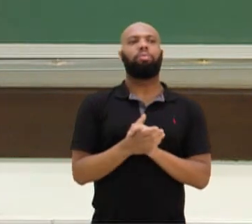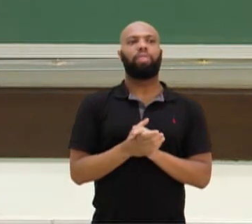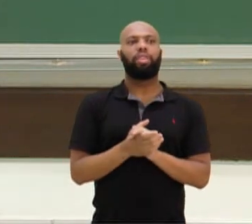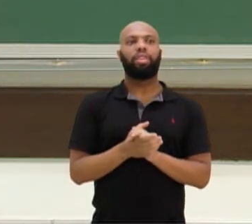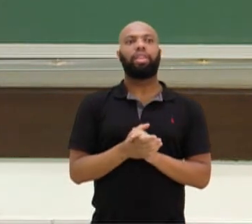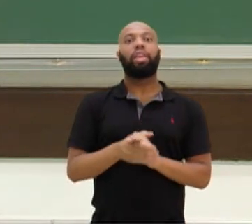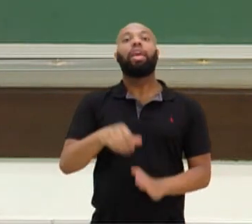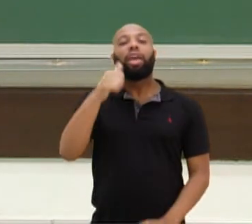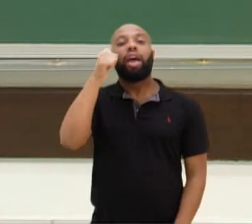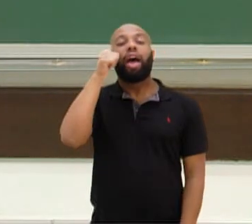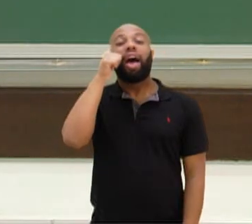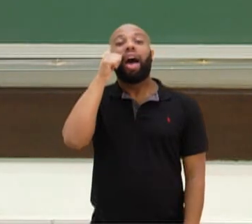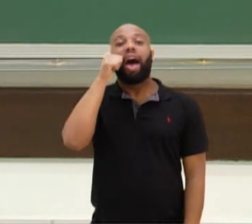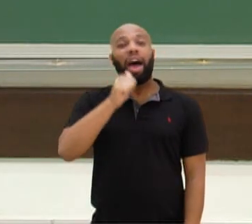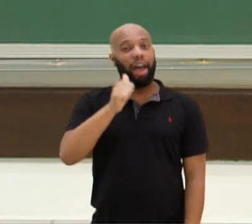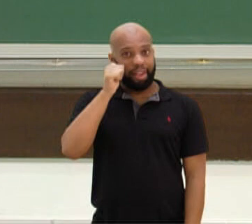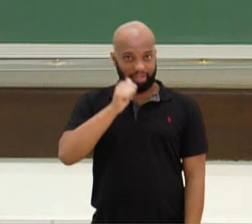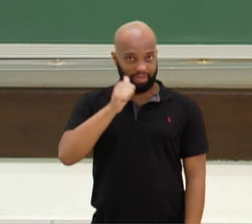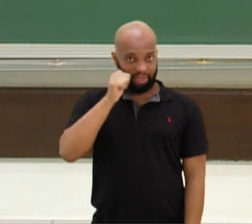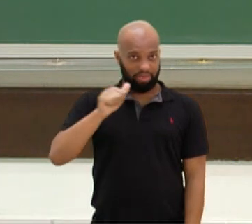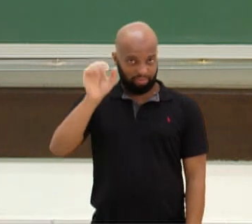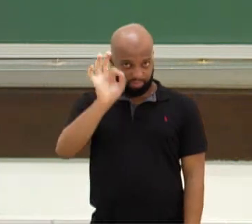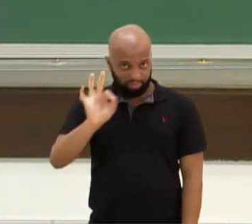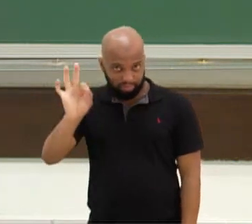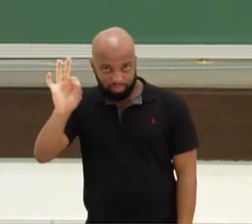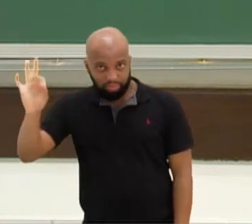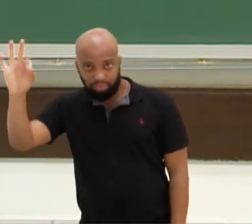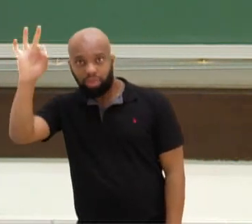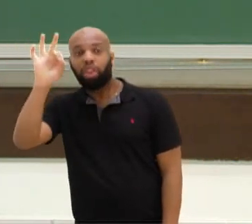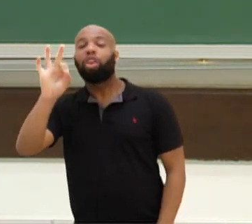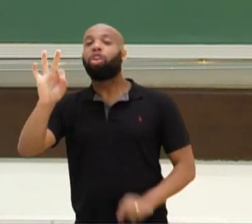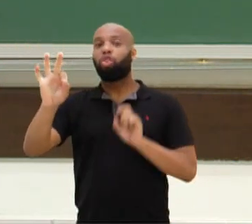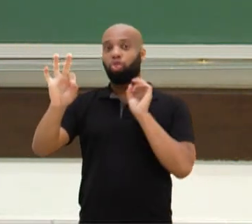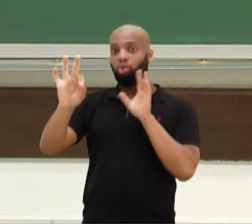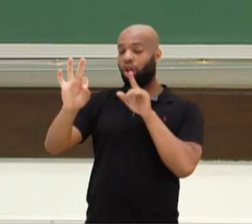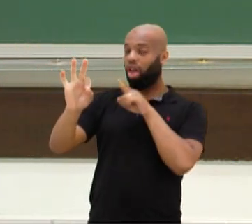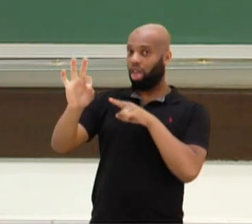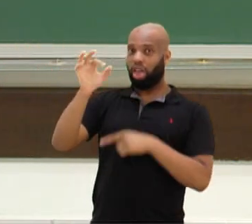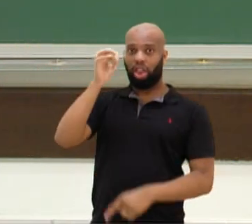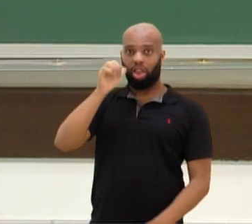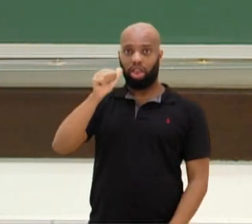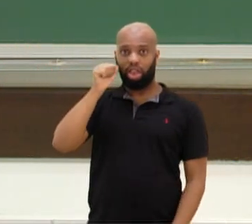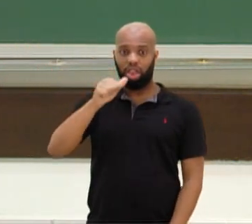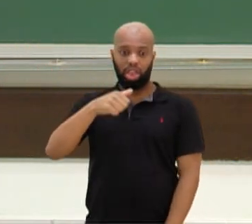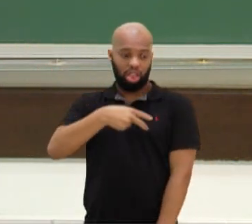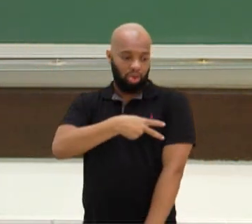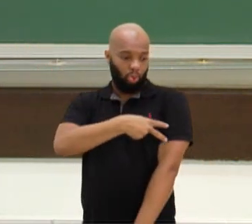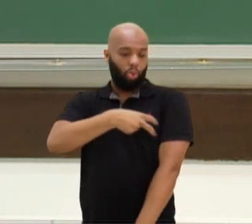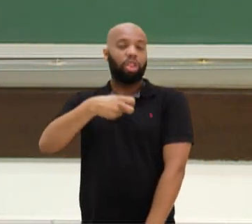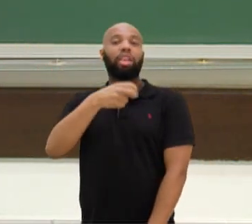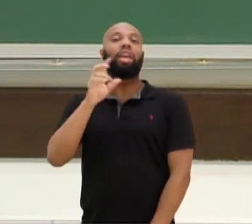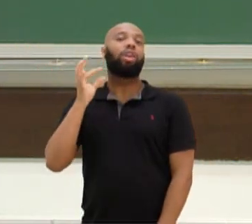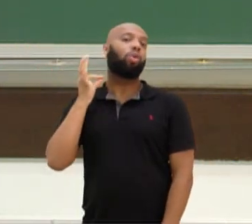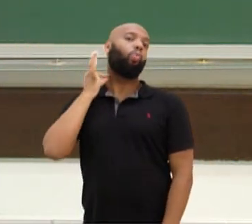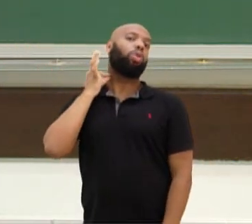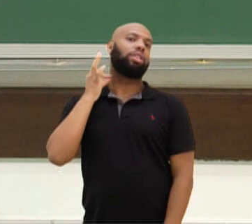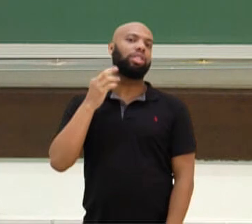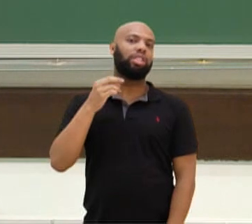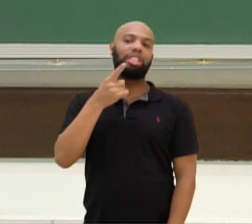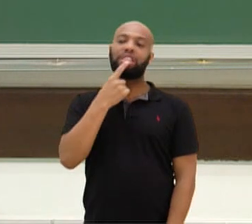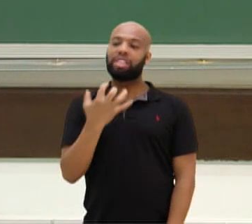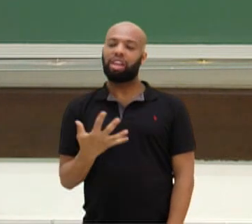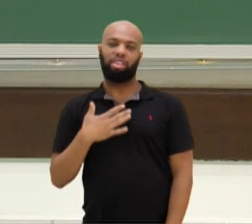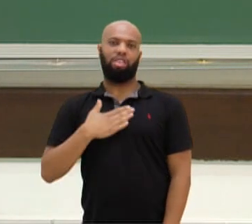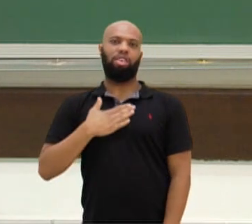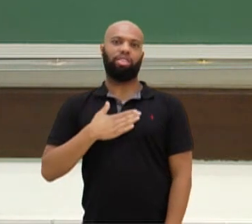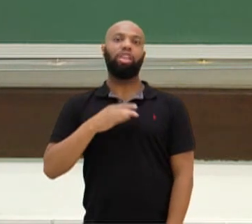é hematófaga, ou seja, gente, só a fêmea se alimenta de sangue. Só a fêmea é capaz de